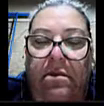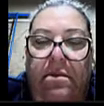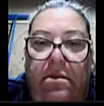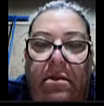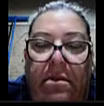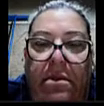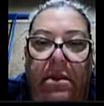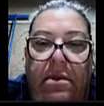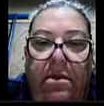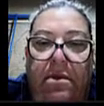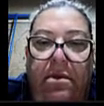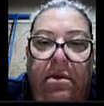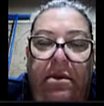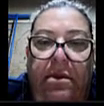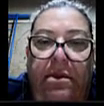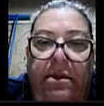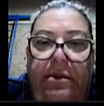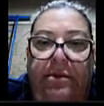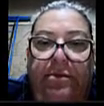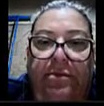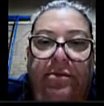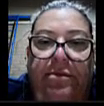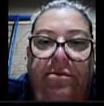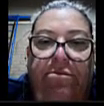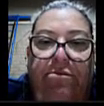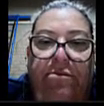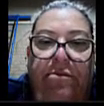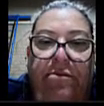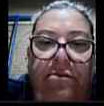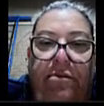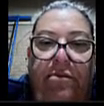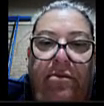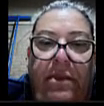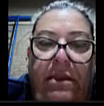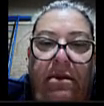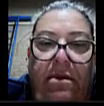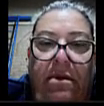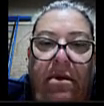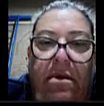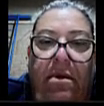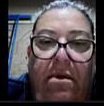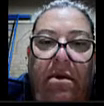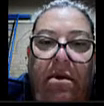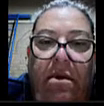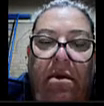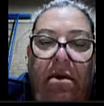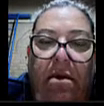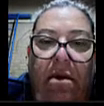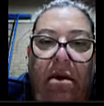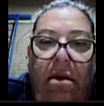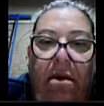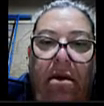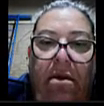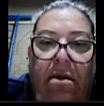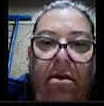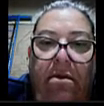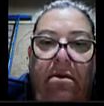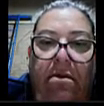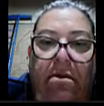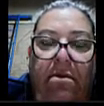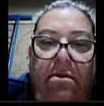dificuldades que ela tem e ela se sente mais confortável porque agora ela sabe o que está acontecendo